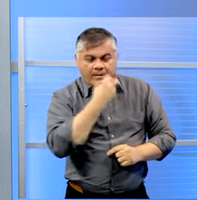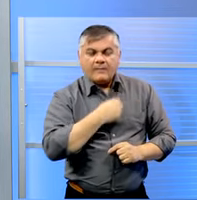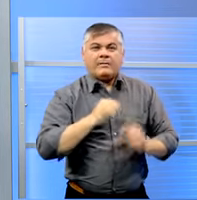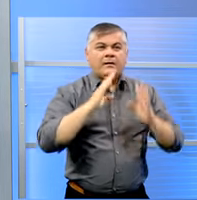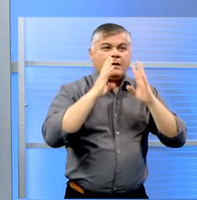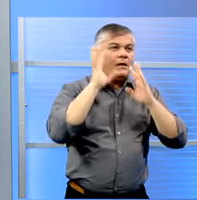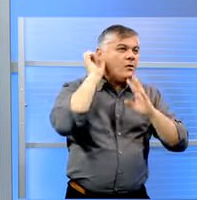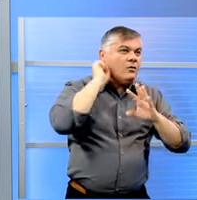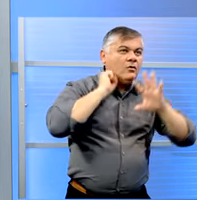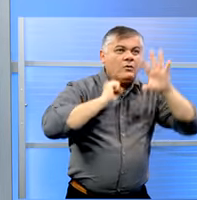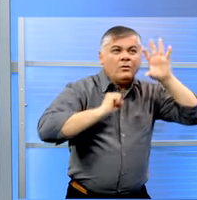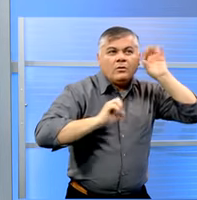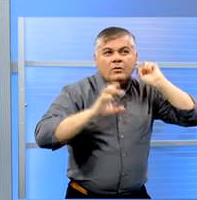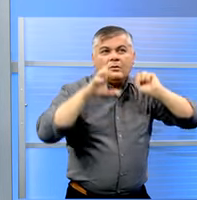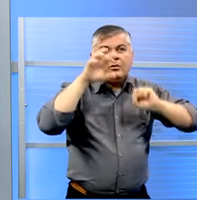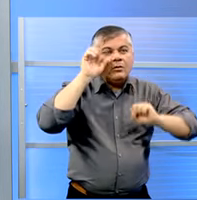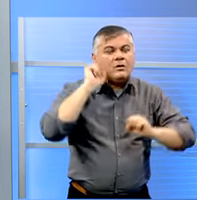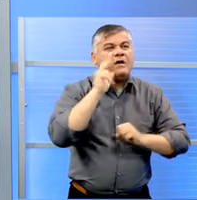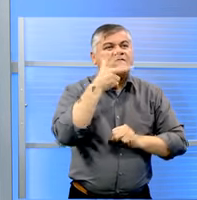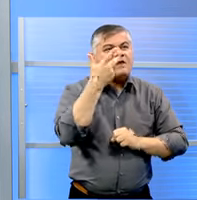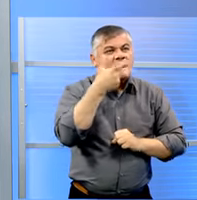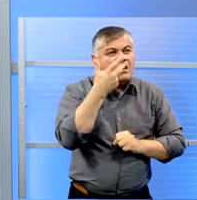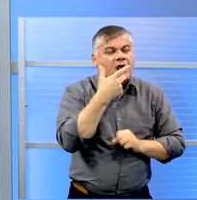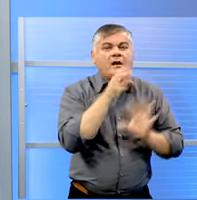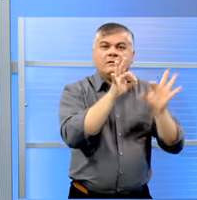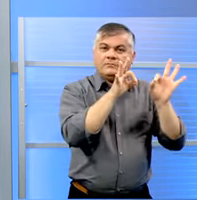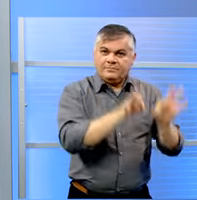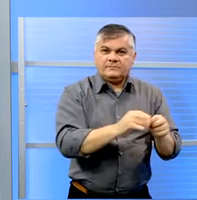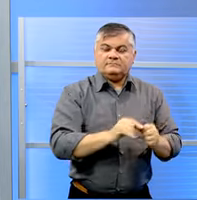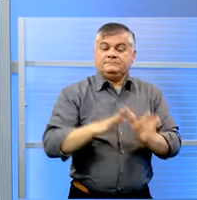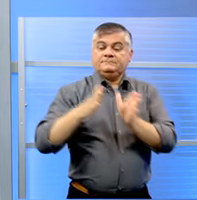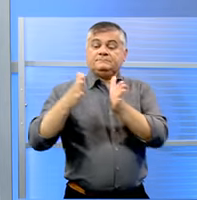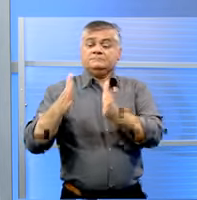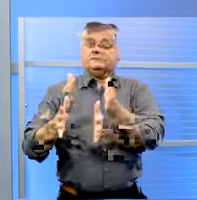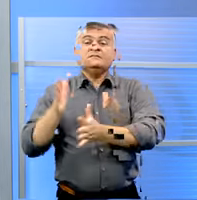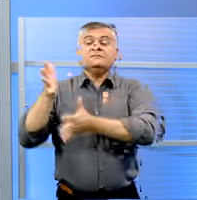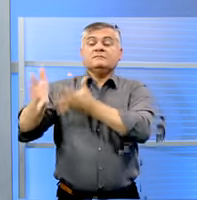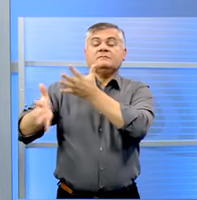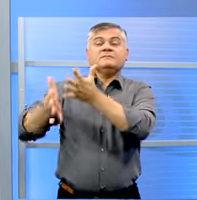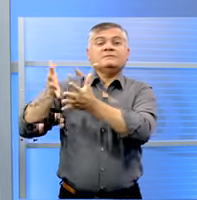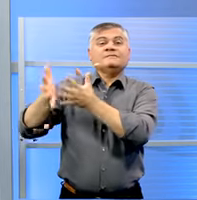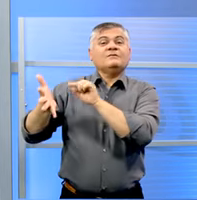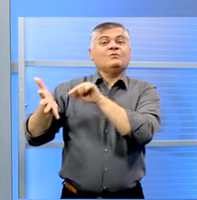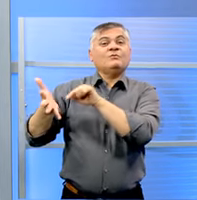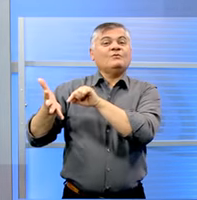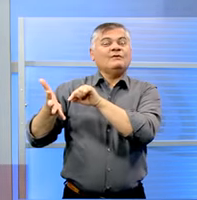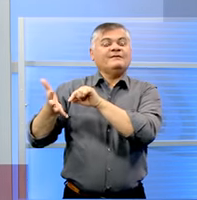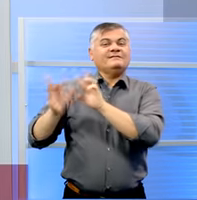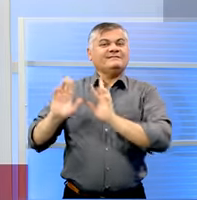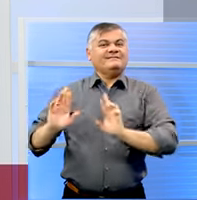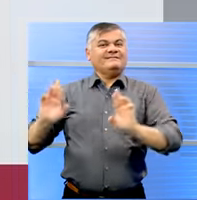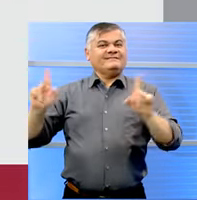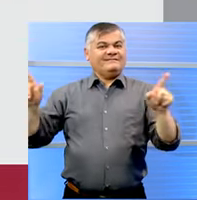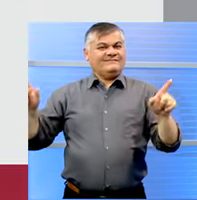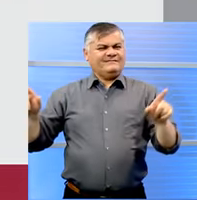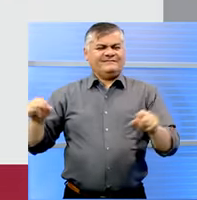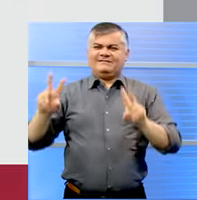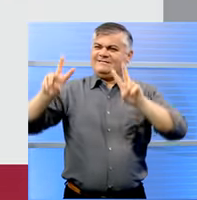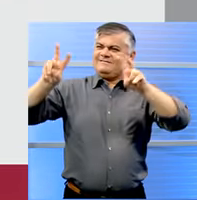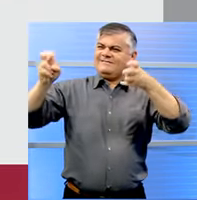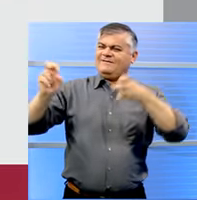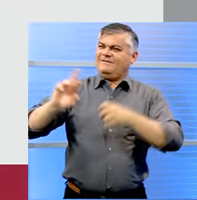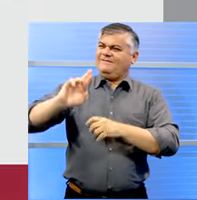ouvir, o repetir, o escrever. Já a língua brasileira de sinais, ela usa um termo que para você pode ser